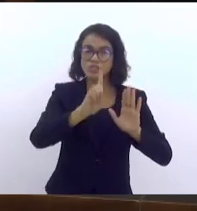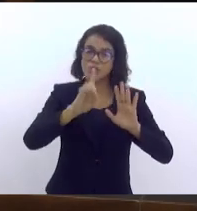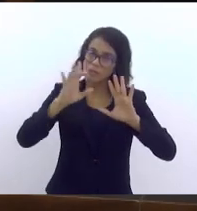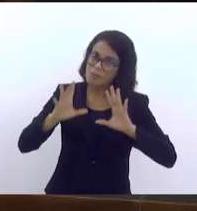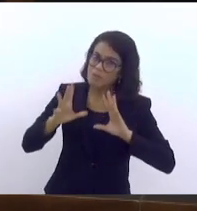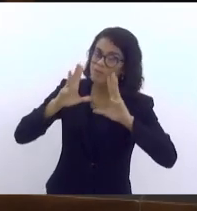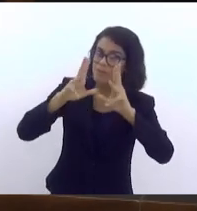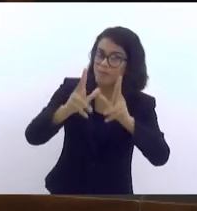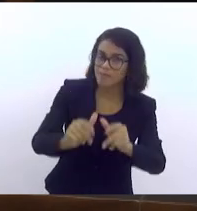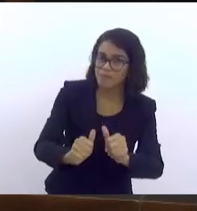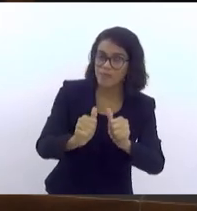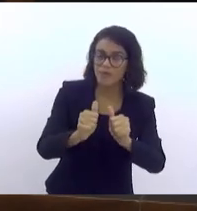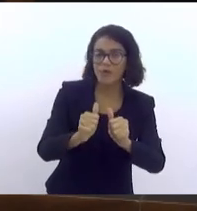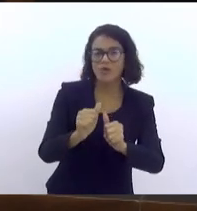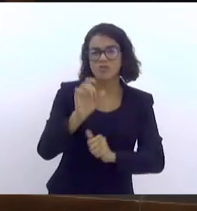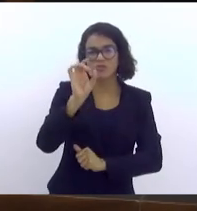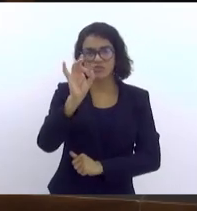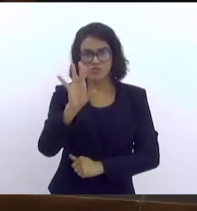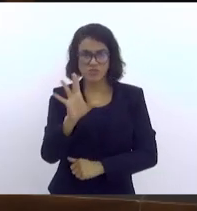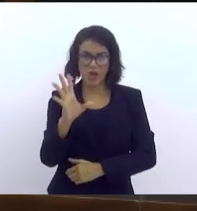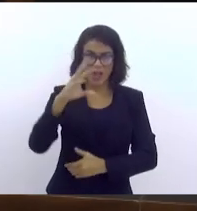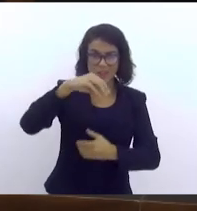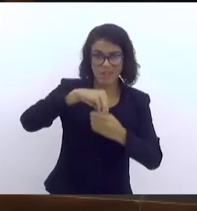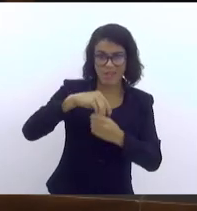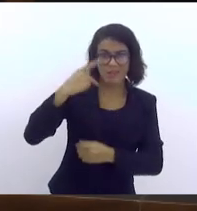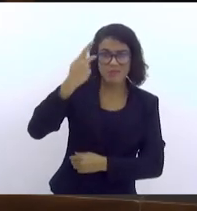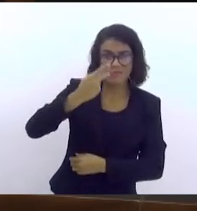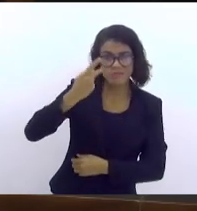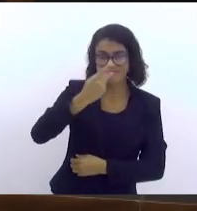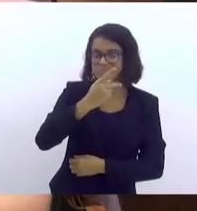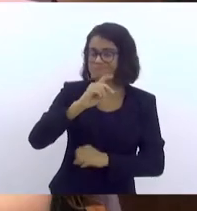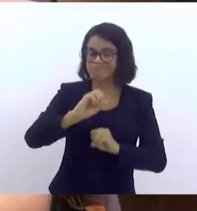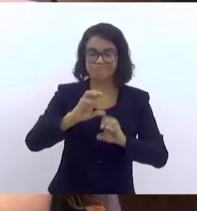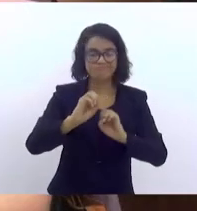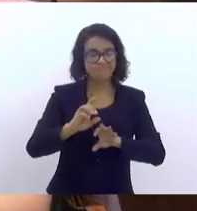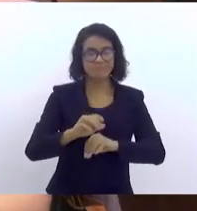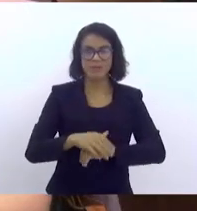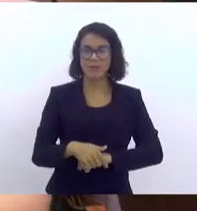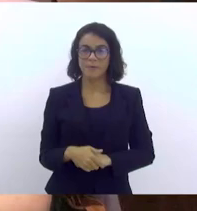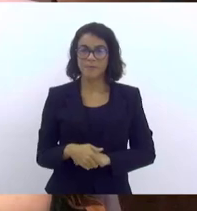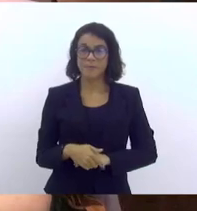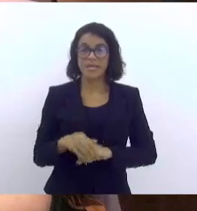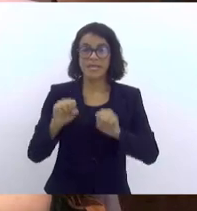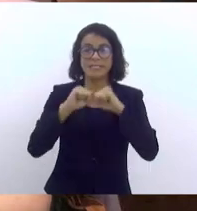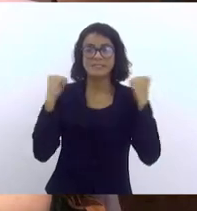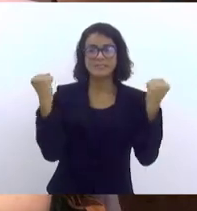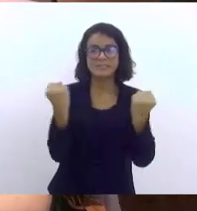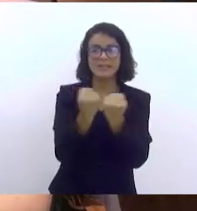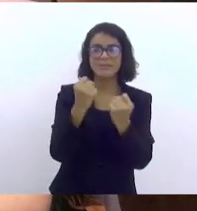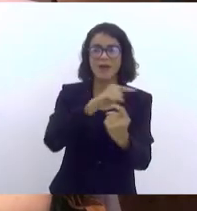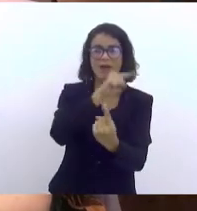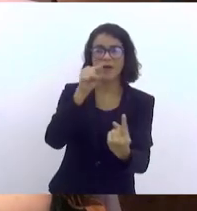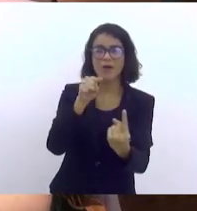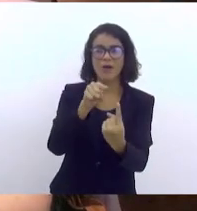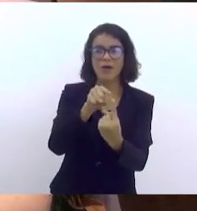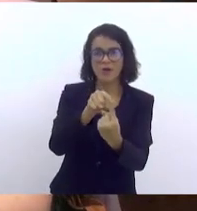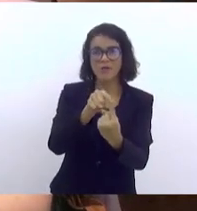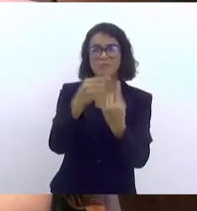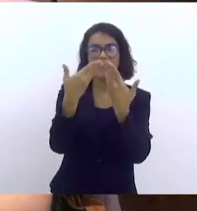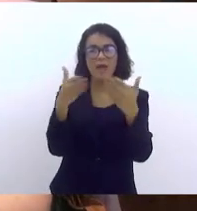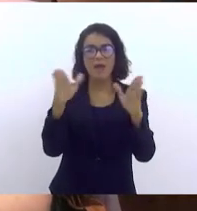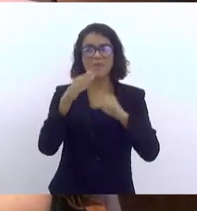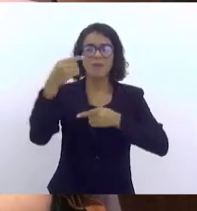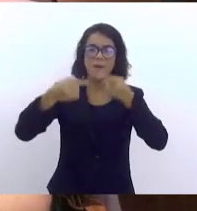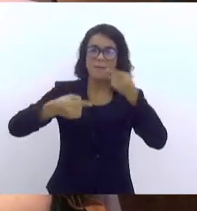que não se encontram somente na política de educação este seminário tem o objetivo de abrir o debate